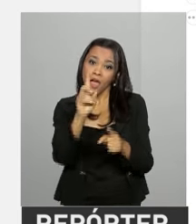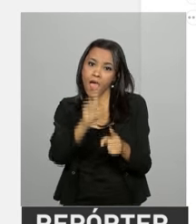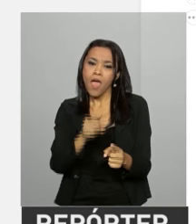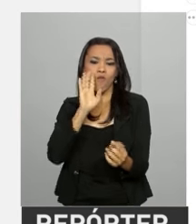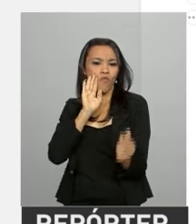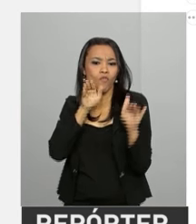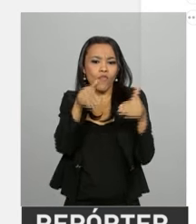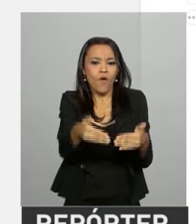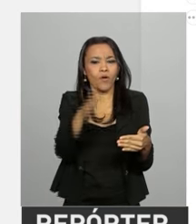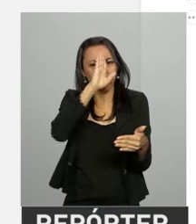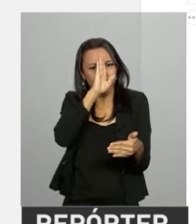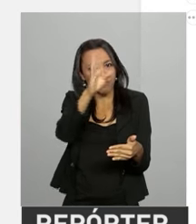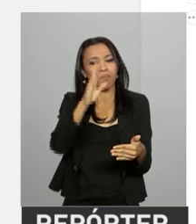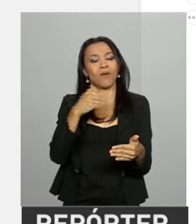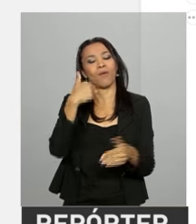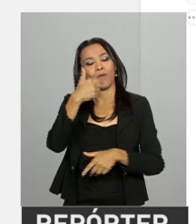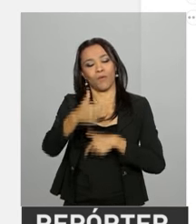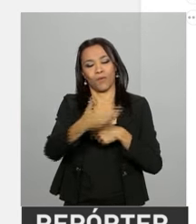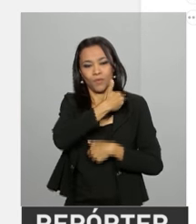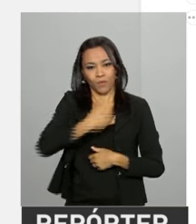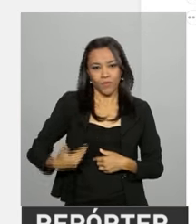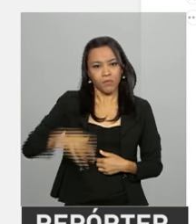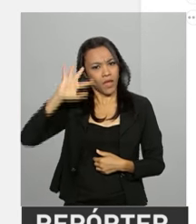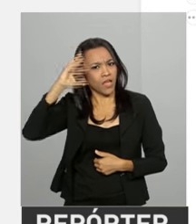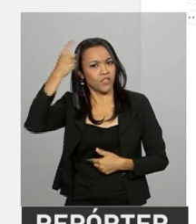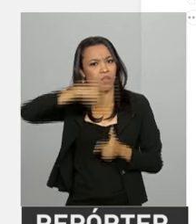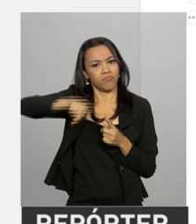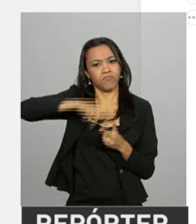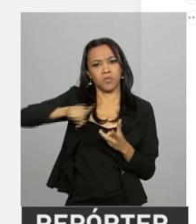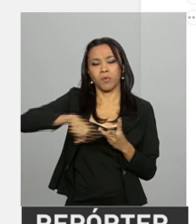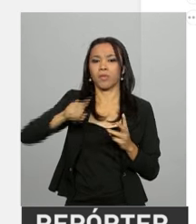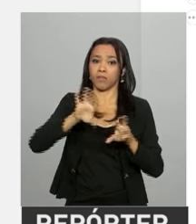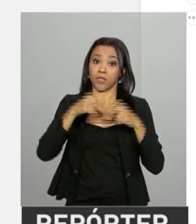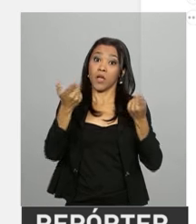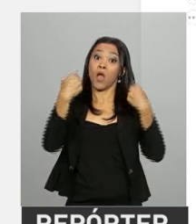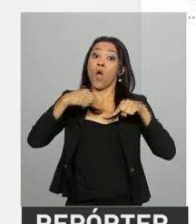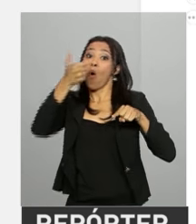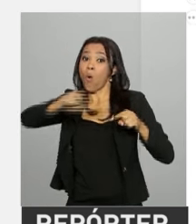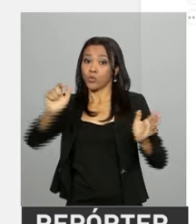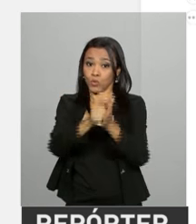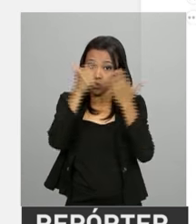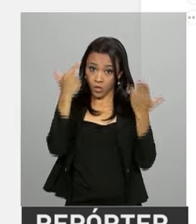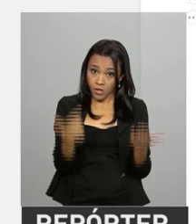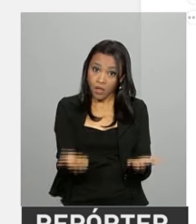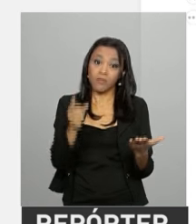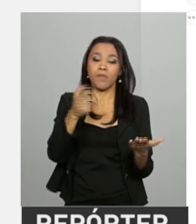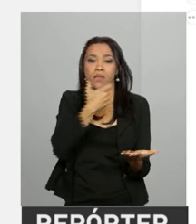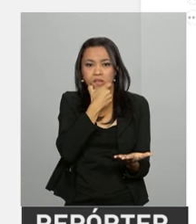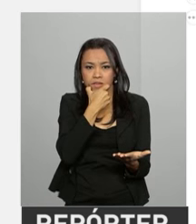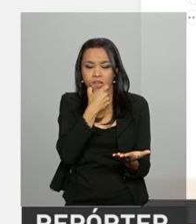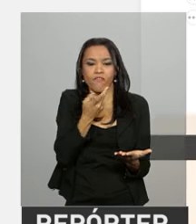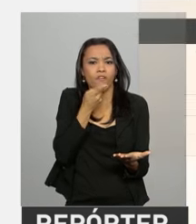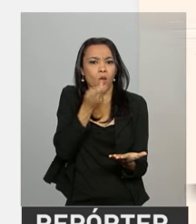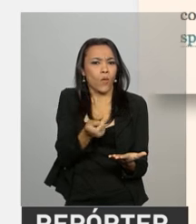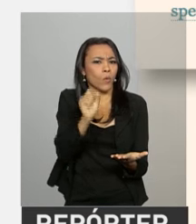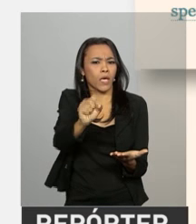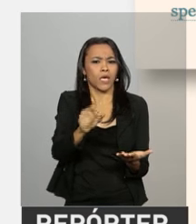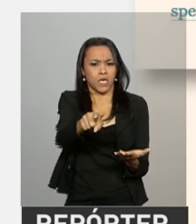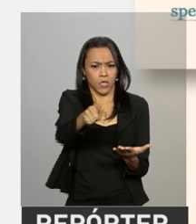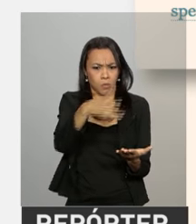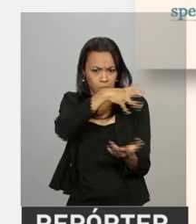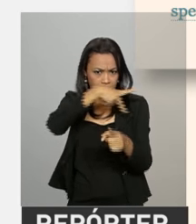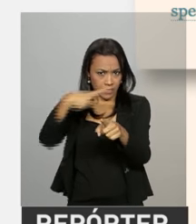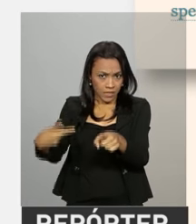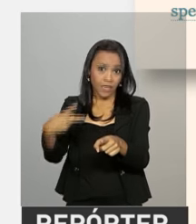governo para resolver os problemas econômicos do país. O jornal britânico Financial Times disse que o presidente Michel Temer teve a